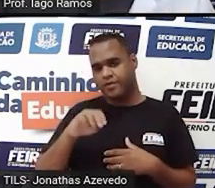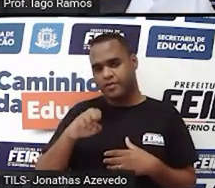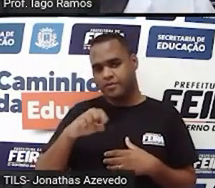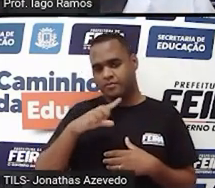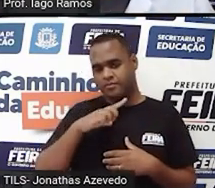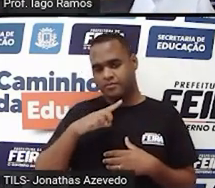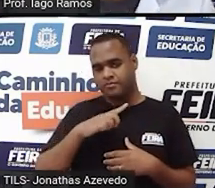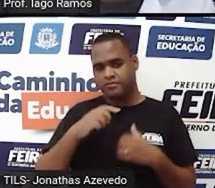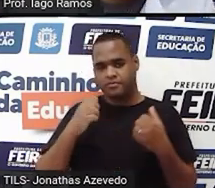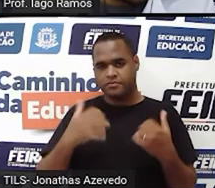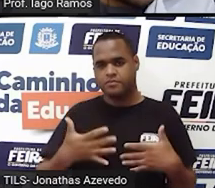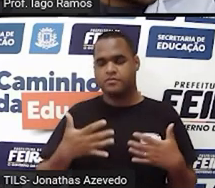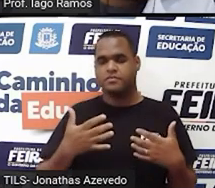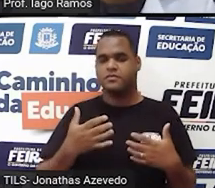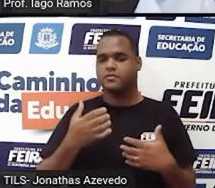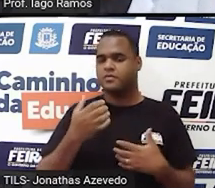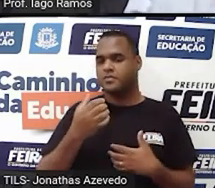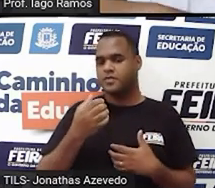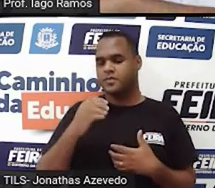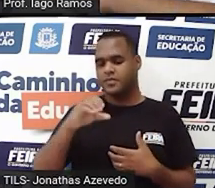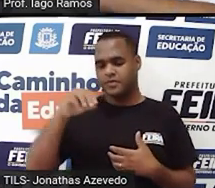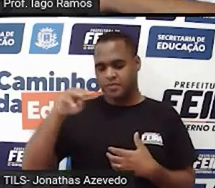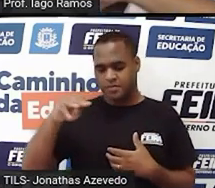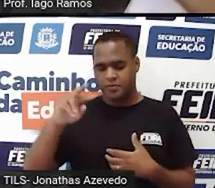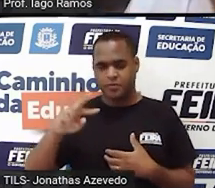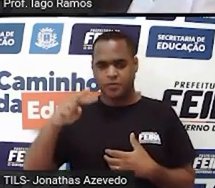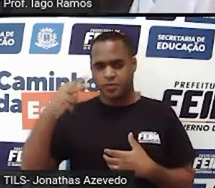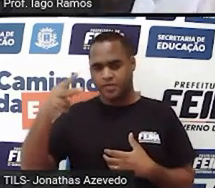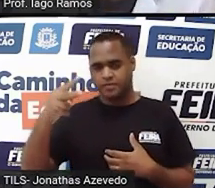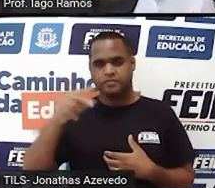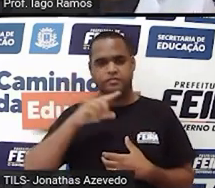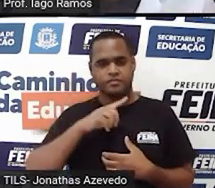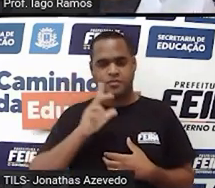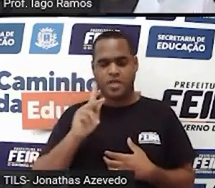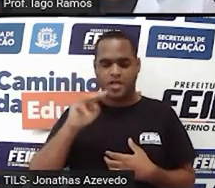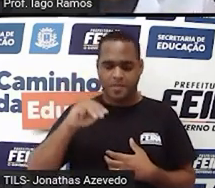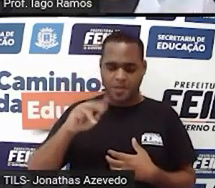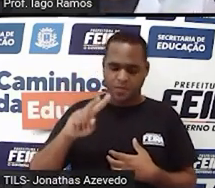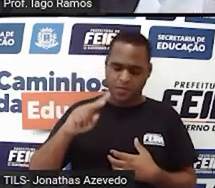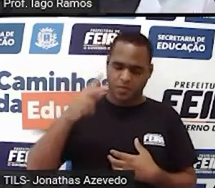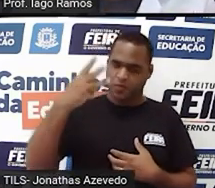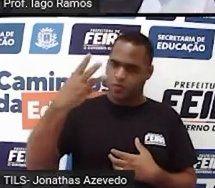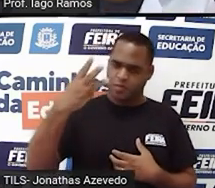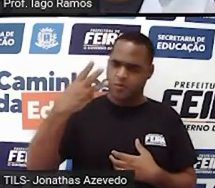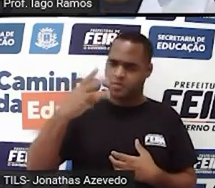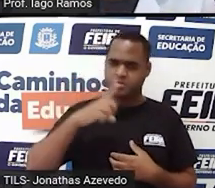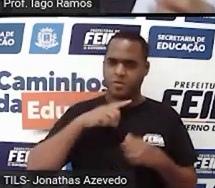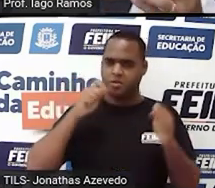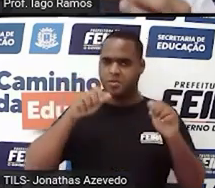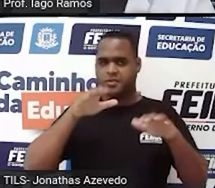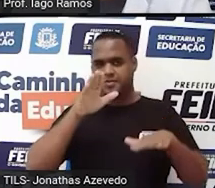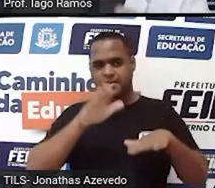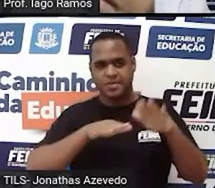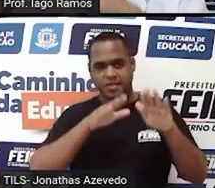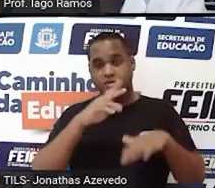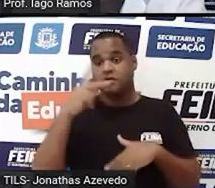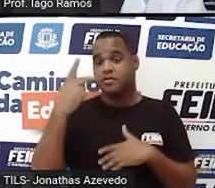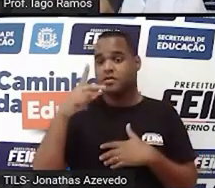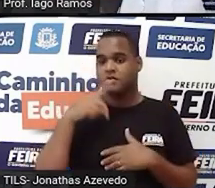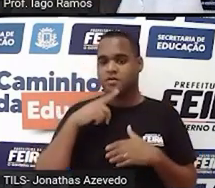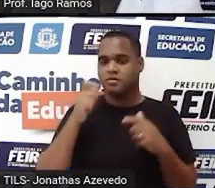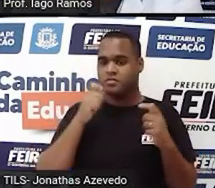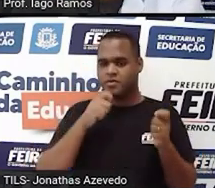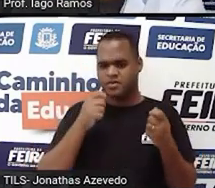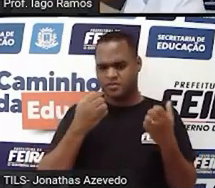metro cúbico centímetro cúbico um quilômetro cúbico vai depender de como